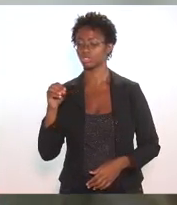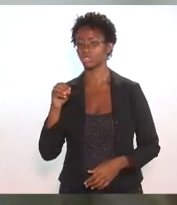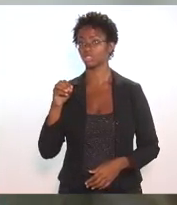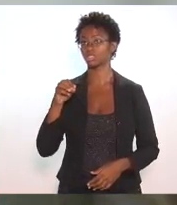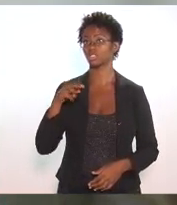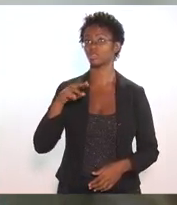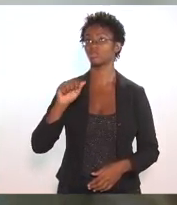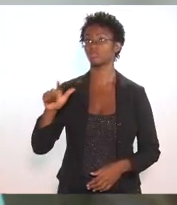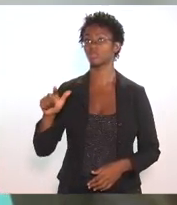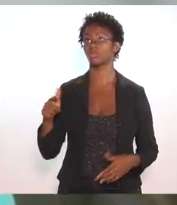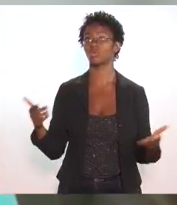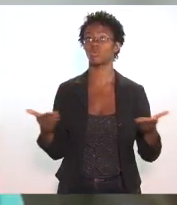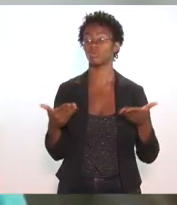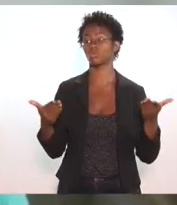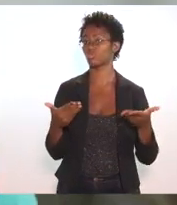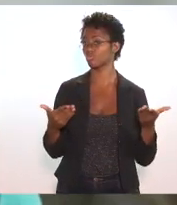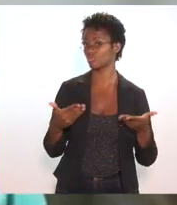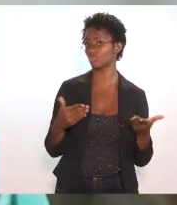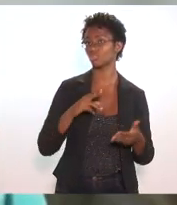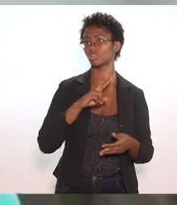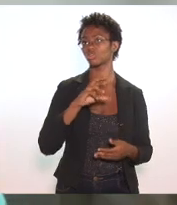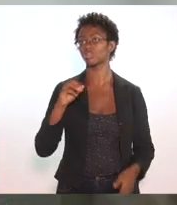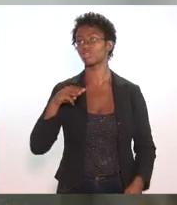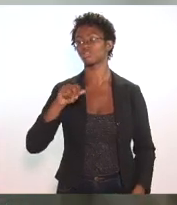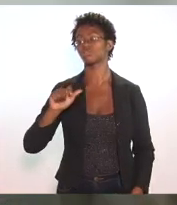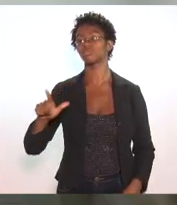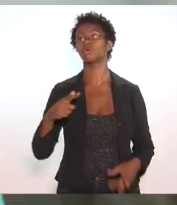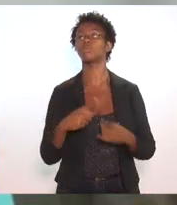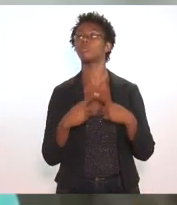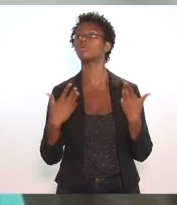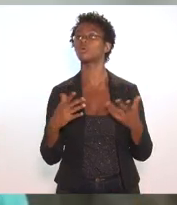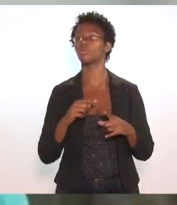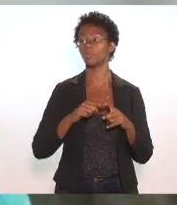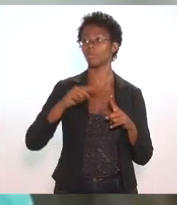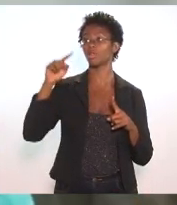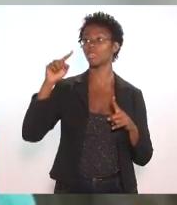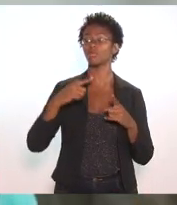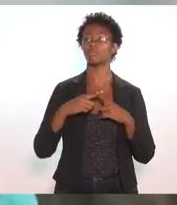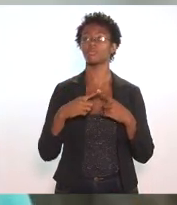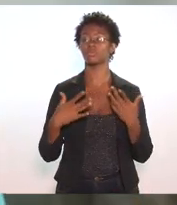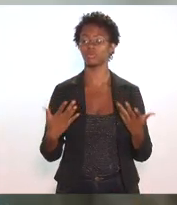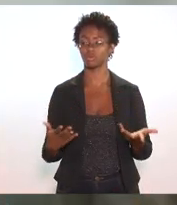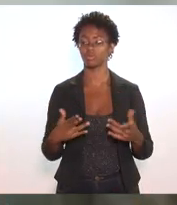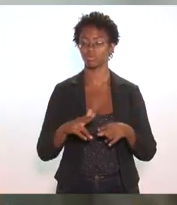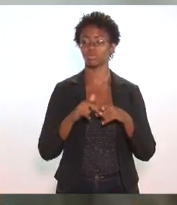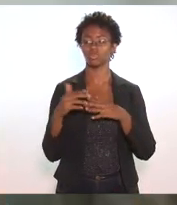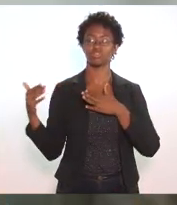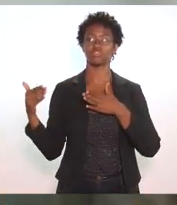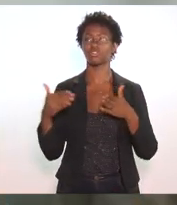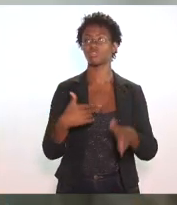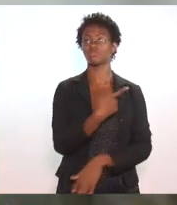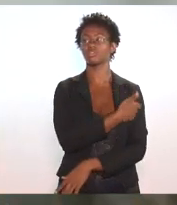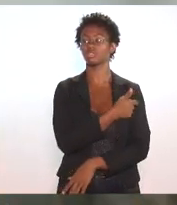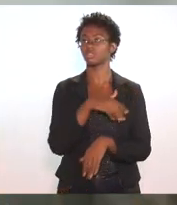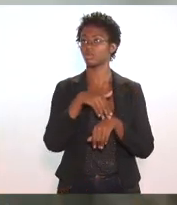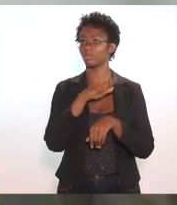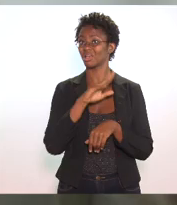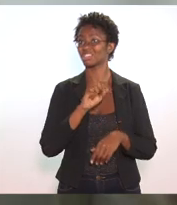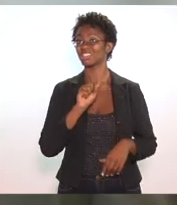Foi a 500 mil. E foi a 500 mil por quê? Porque chegou mais vacina. Porque se tivesse